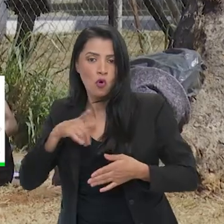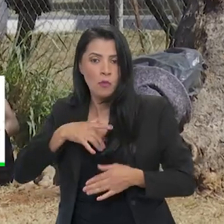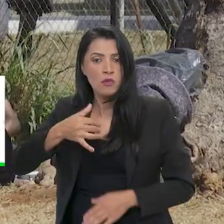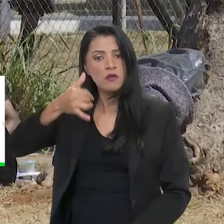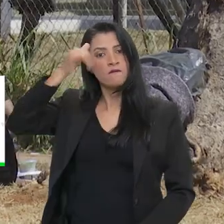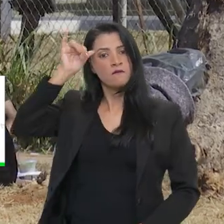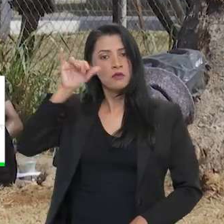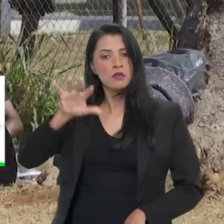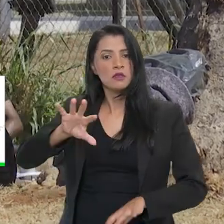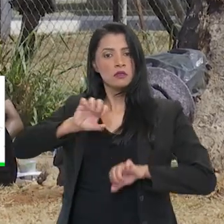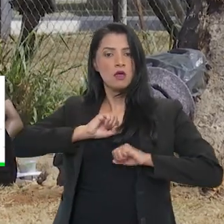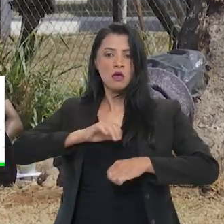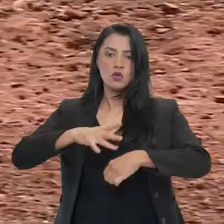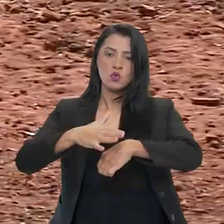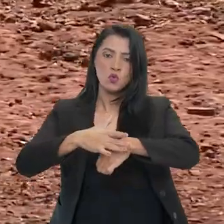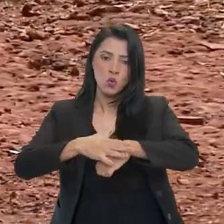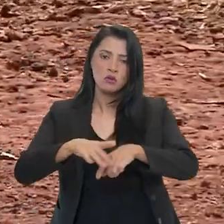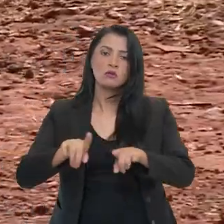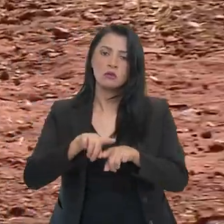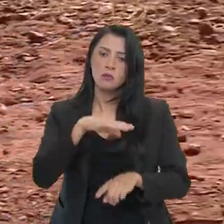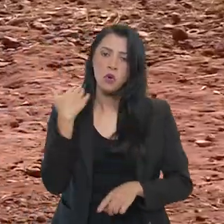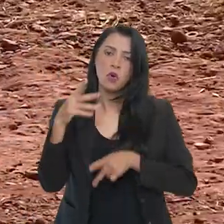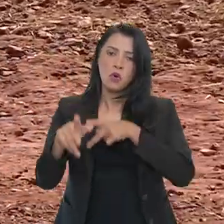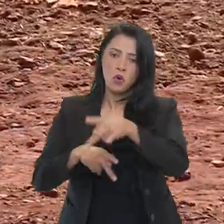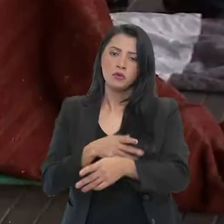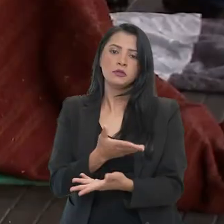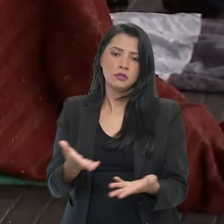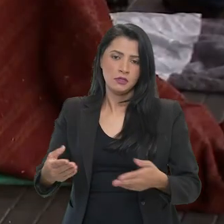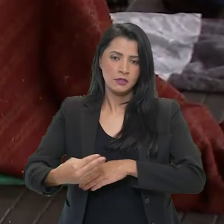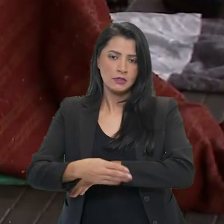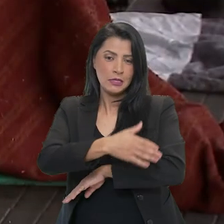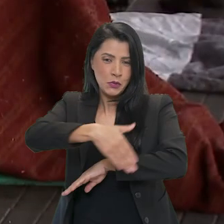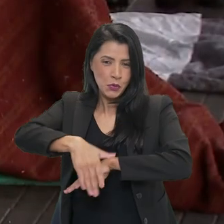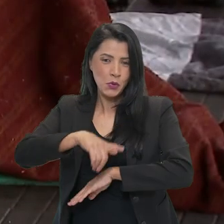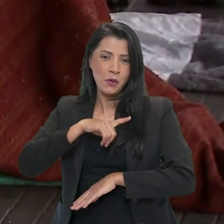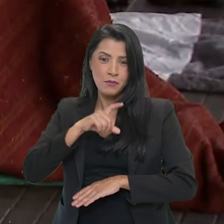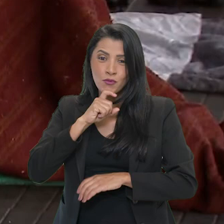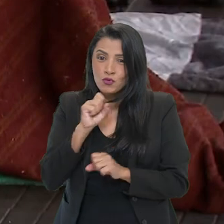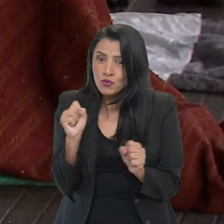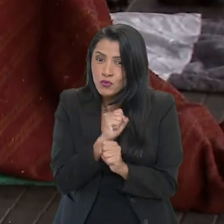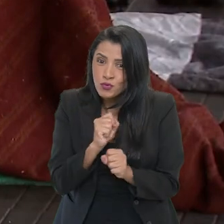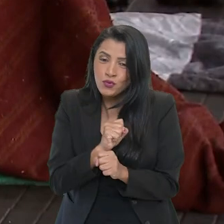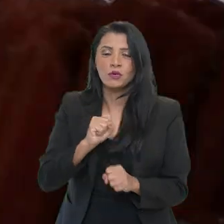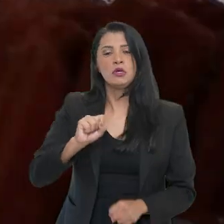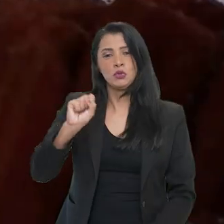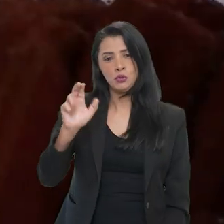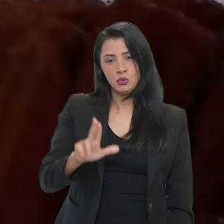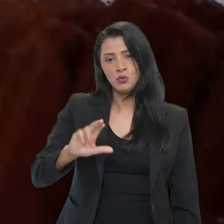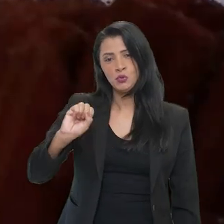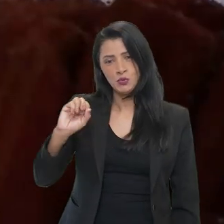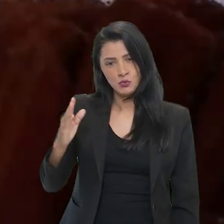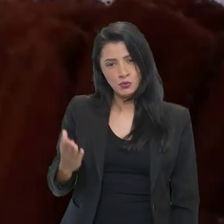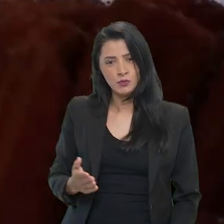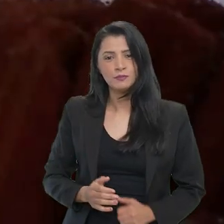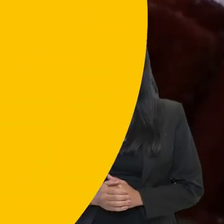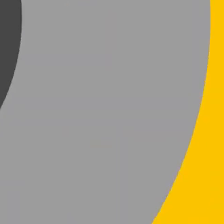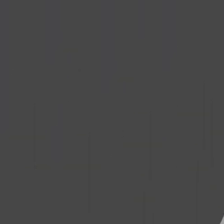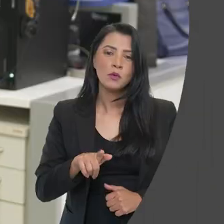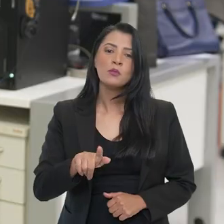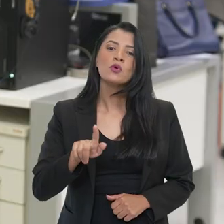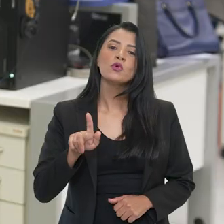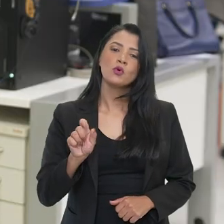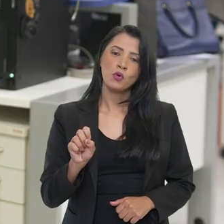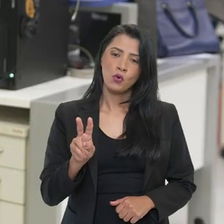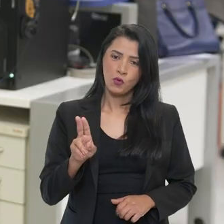que pretende prevenir o adoecimento e morte dessa população por causa do frio intenso nas regiões Sul e Sudeste.